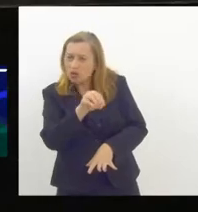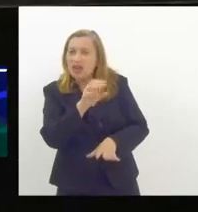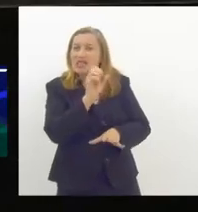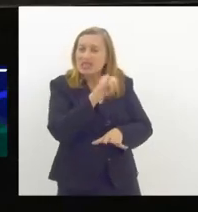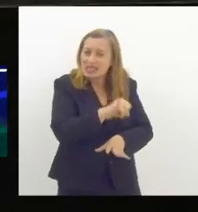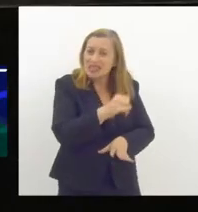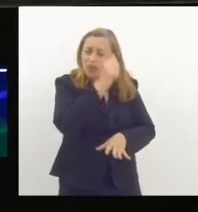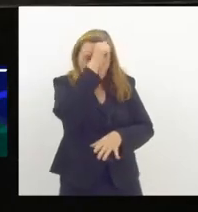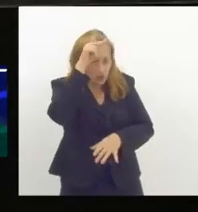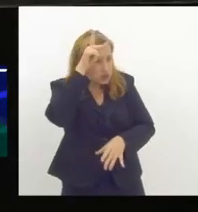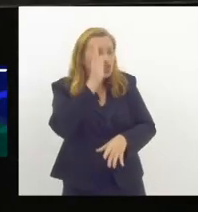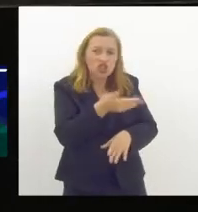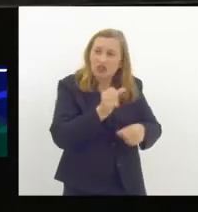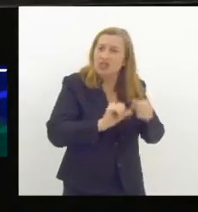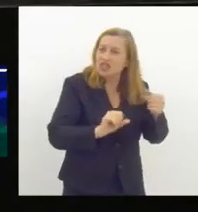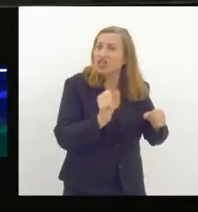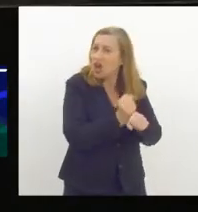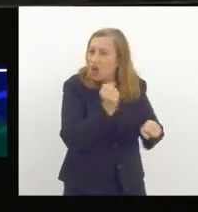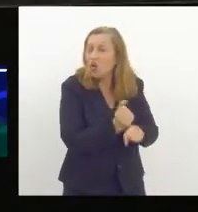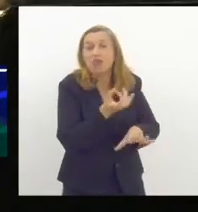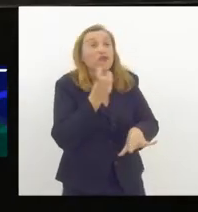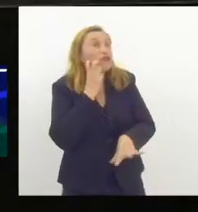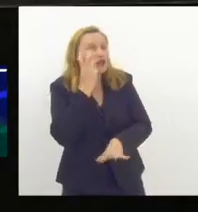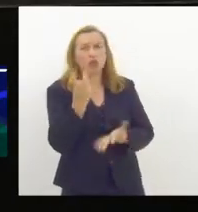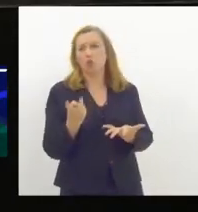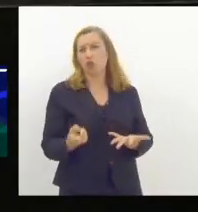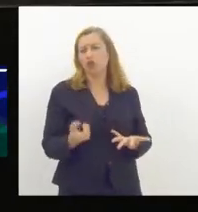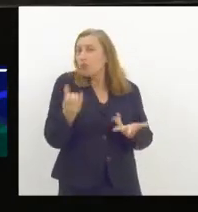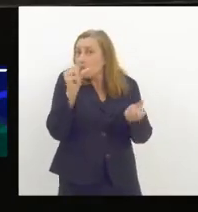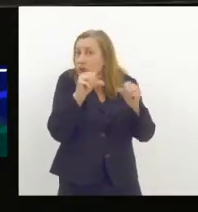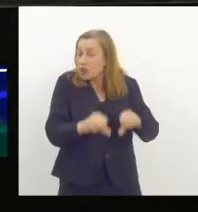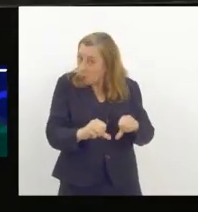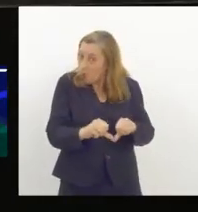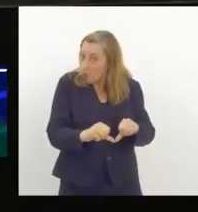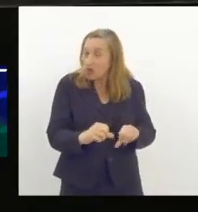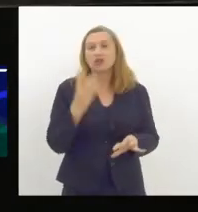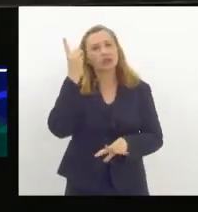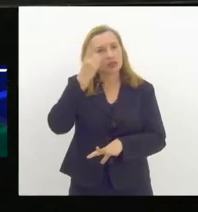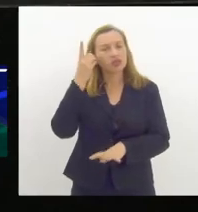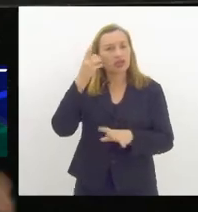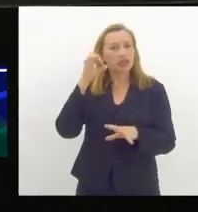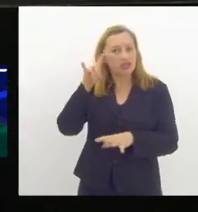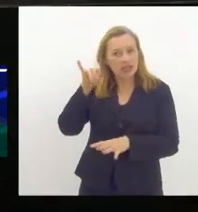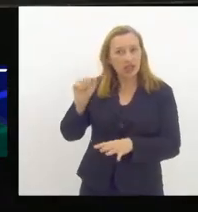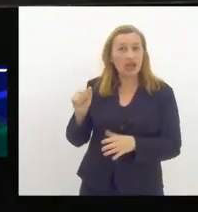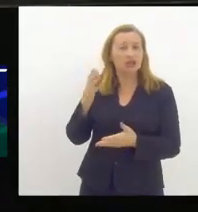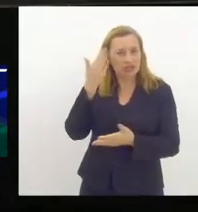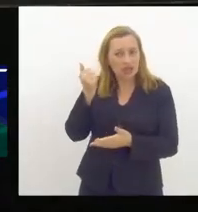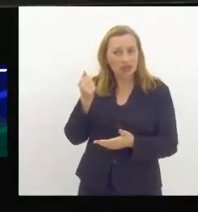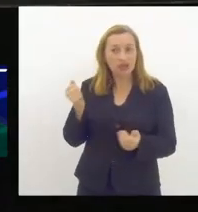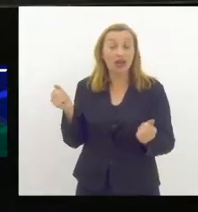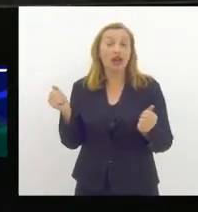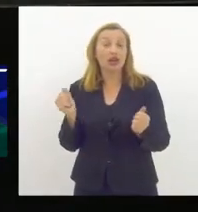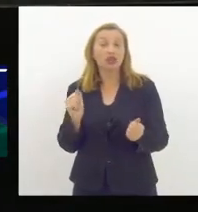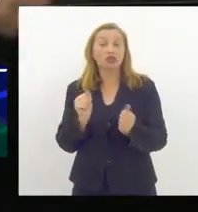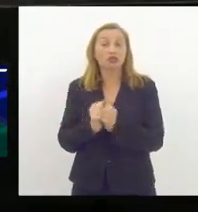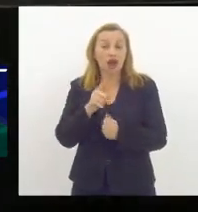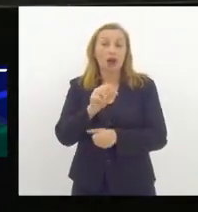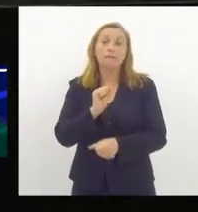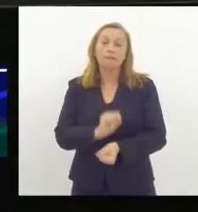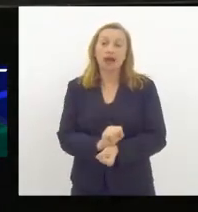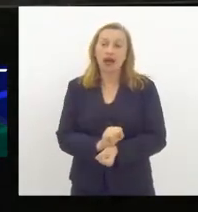prefeitura já estava realizando a obra chega a ser vergonhoso e o pior Deputado da série jordao sabe que tava lá parado lá